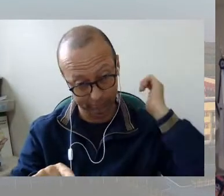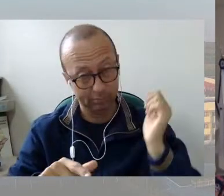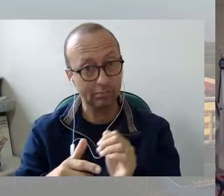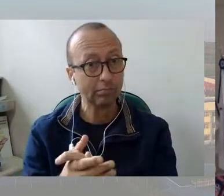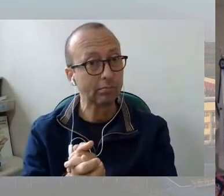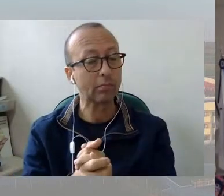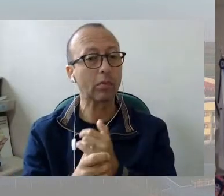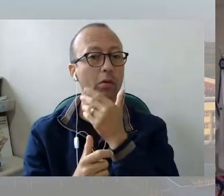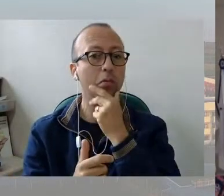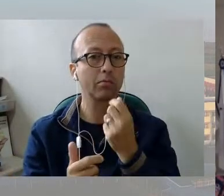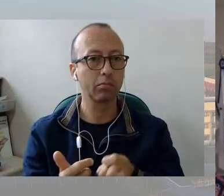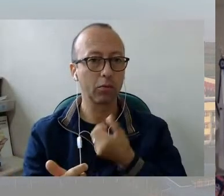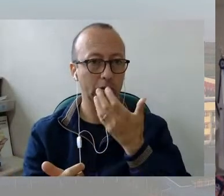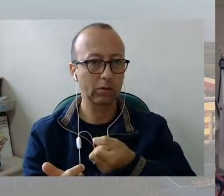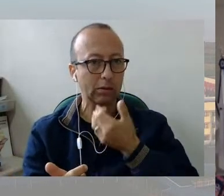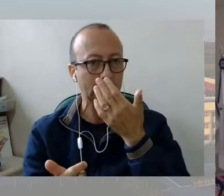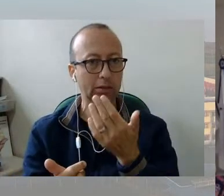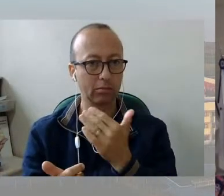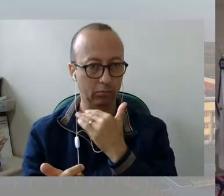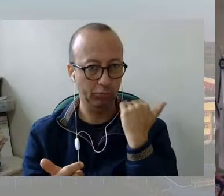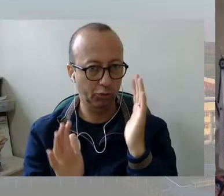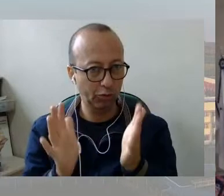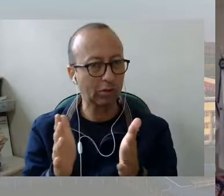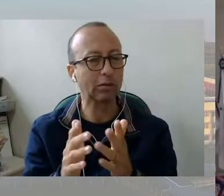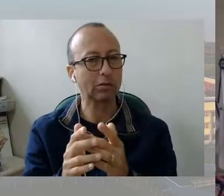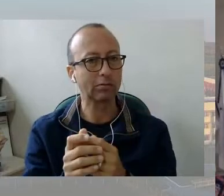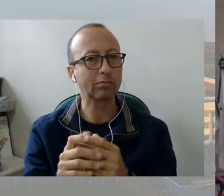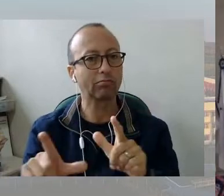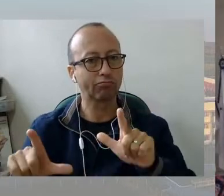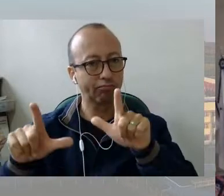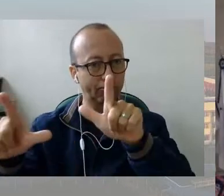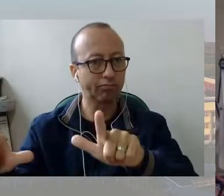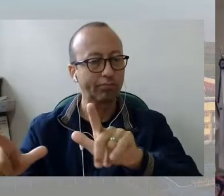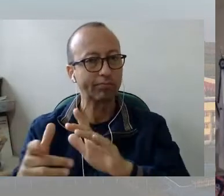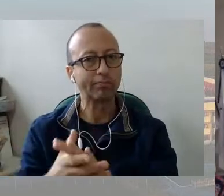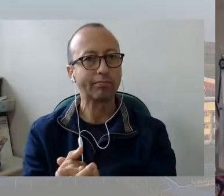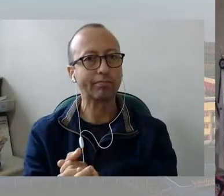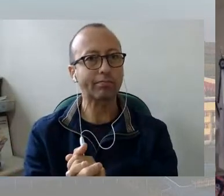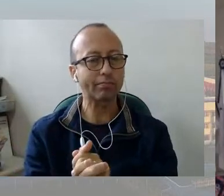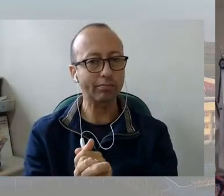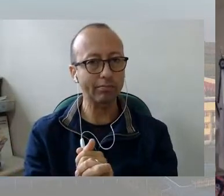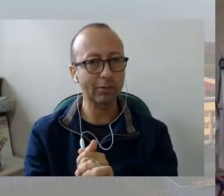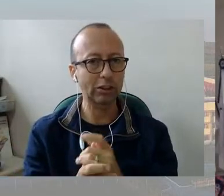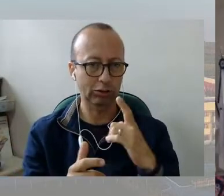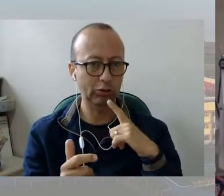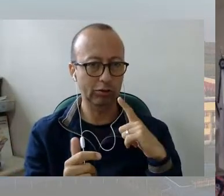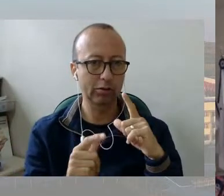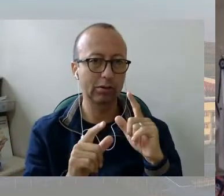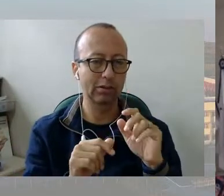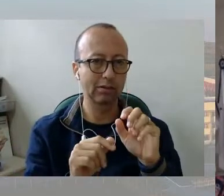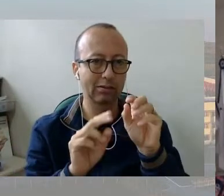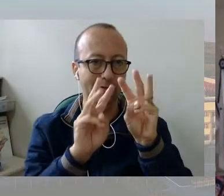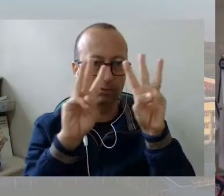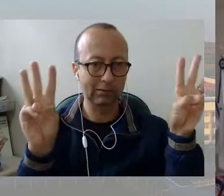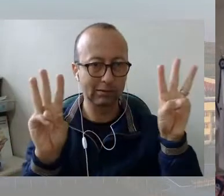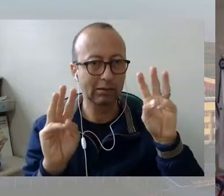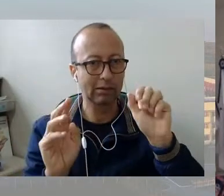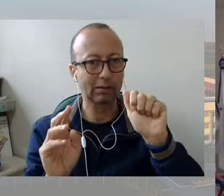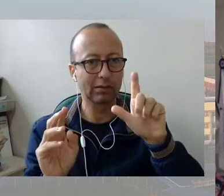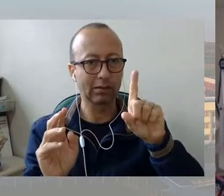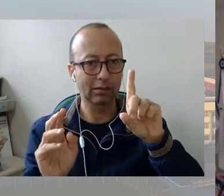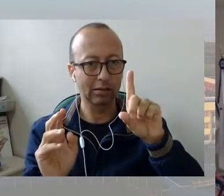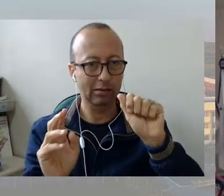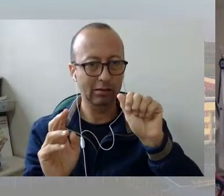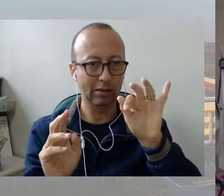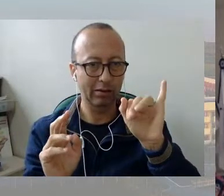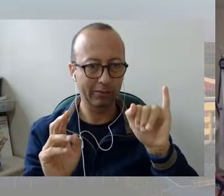poeta Oliveira Silveira em memória, na Unipampa, Campus Bagé, e publicada na página da DAF, Assessoria de Diversidade de Ações